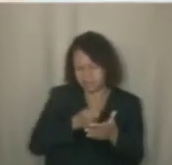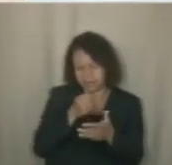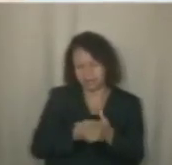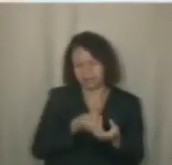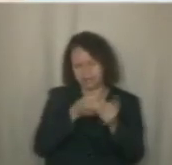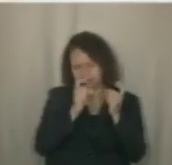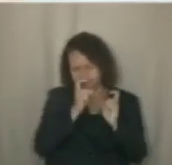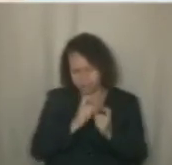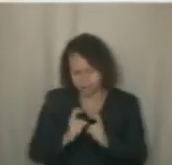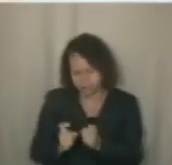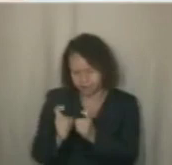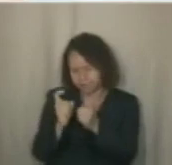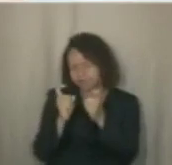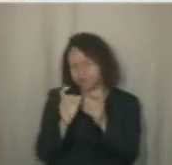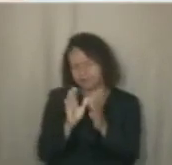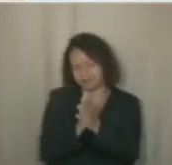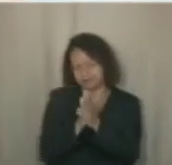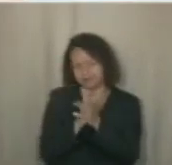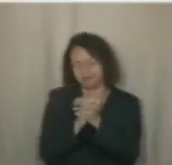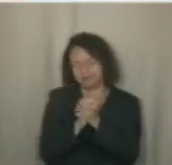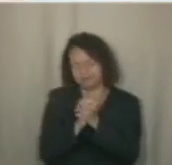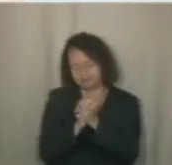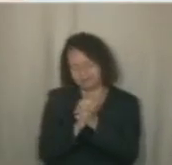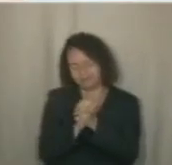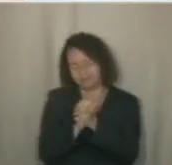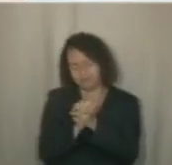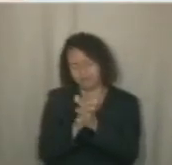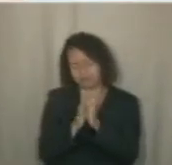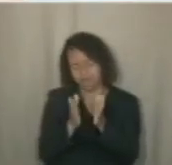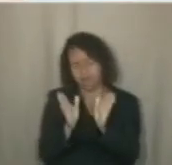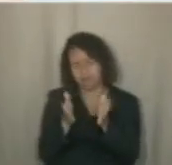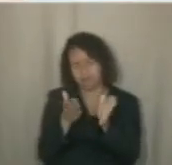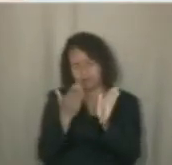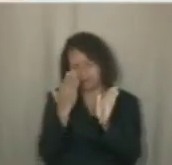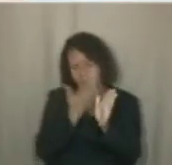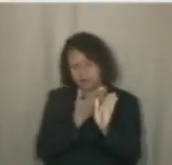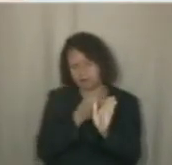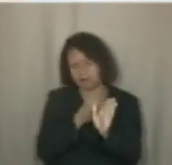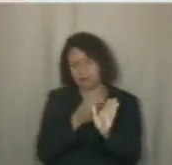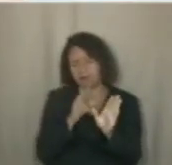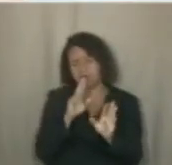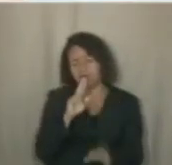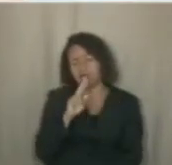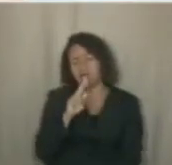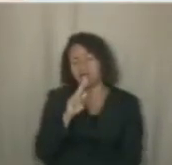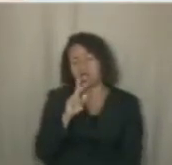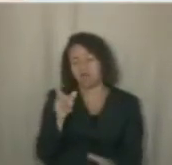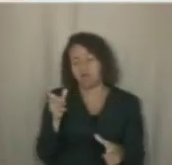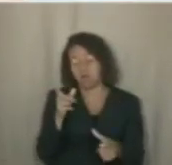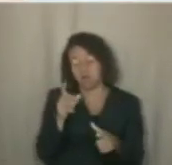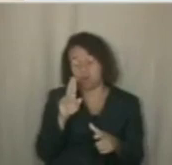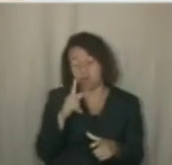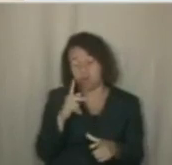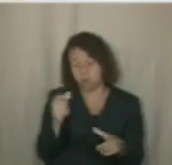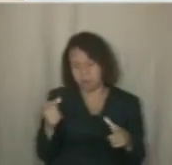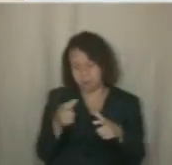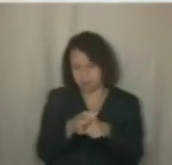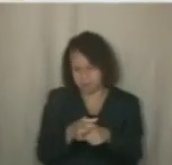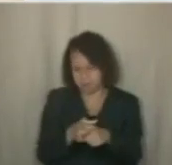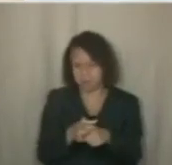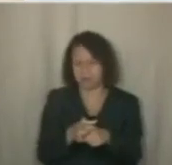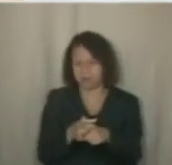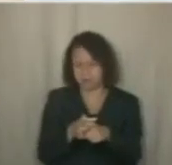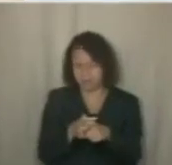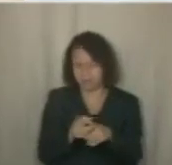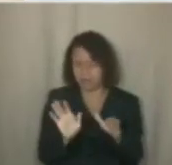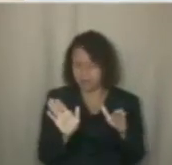discurso foi constatado que as roupinhas elas as